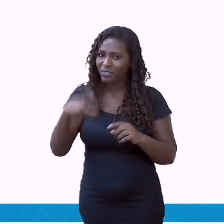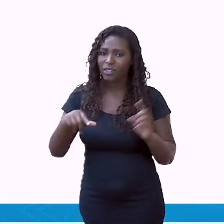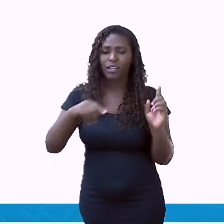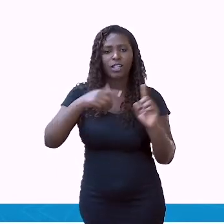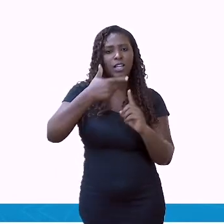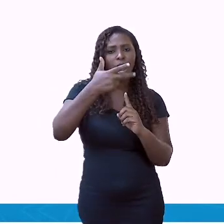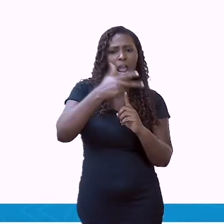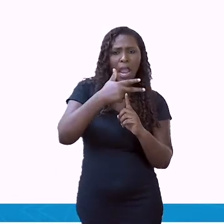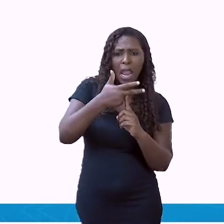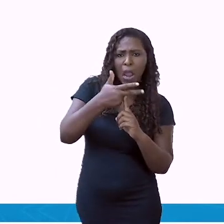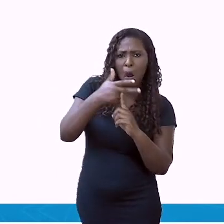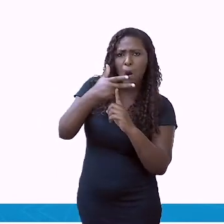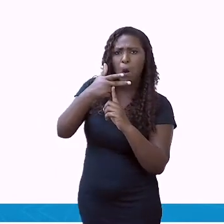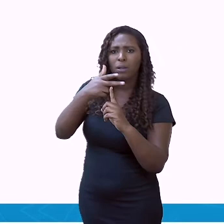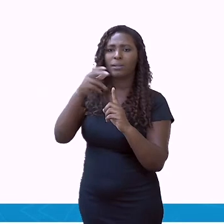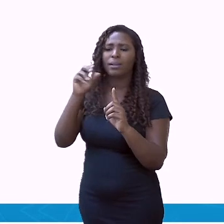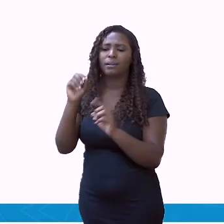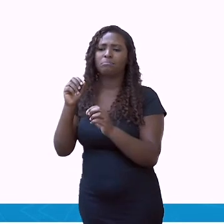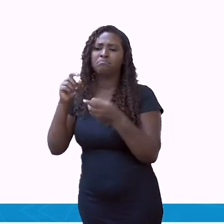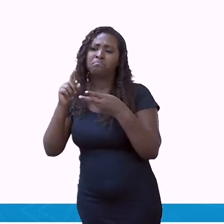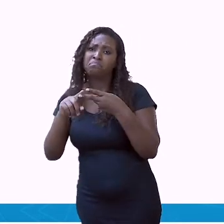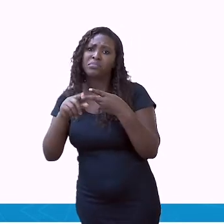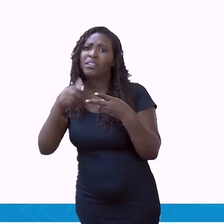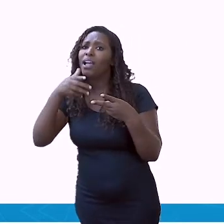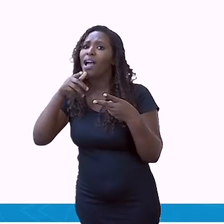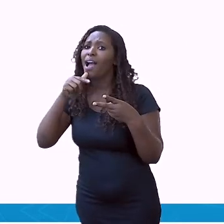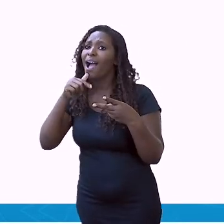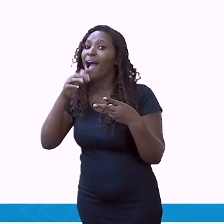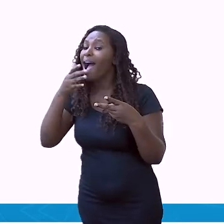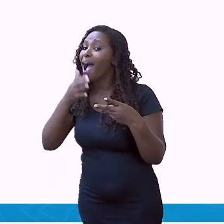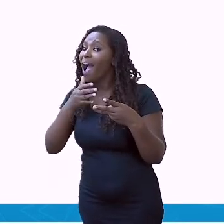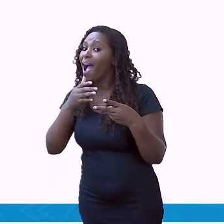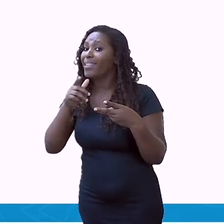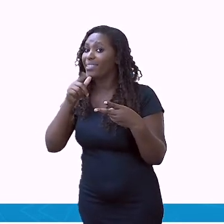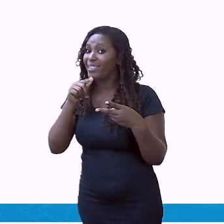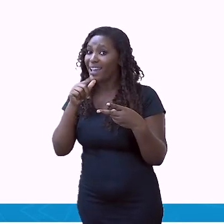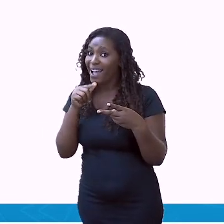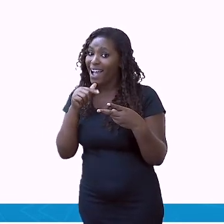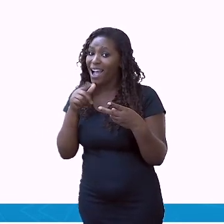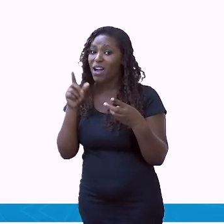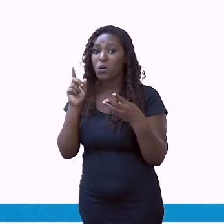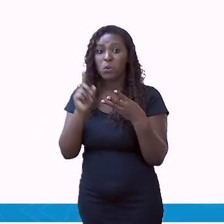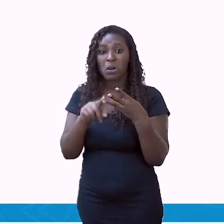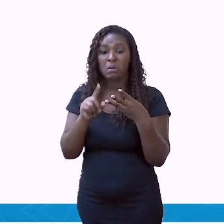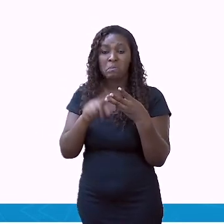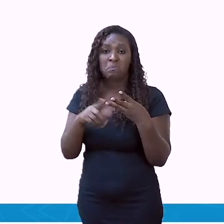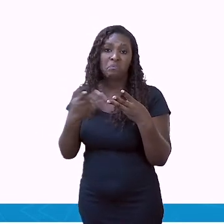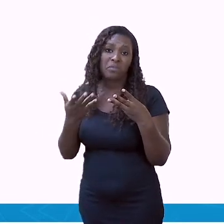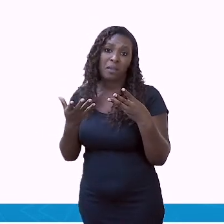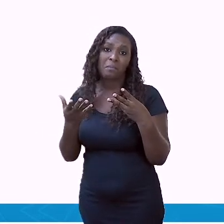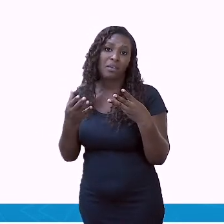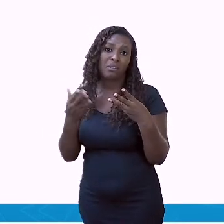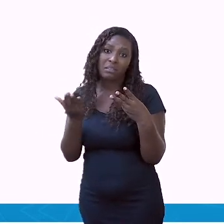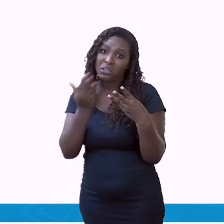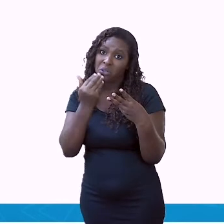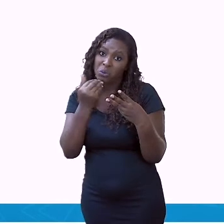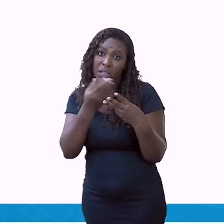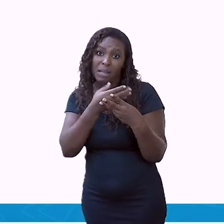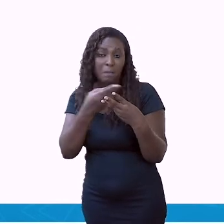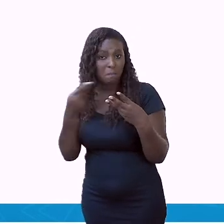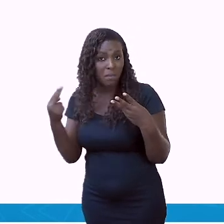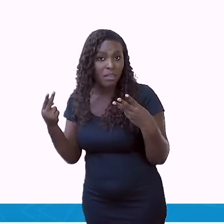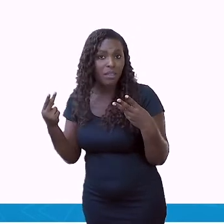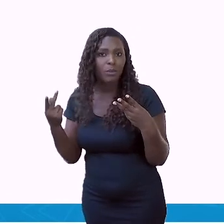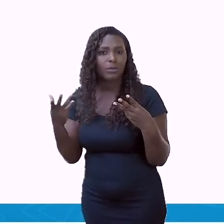renovável. E não agride tanto ao meio ambiente. Ok?